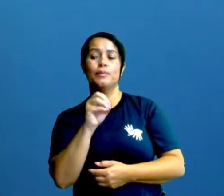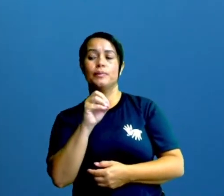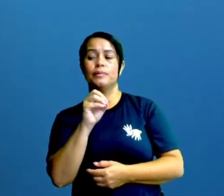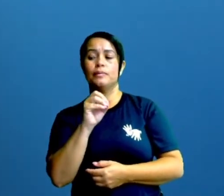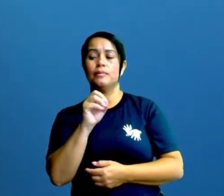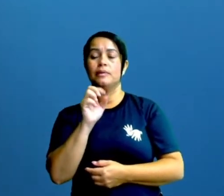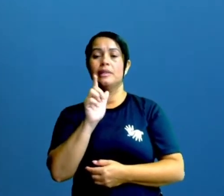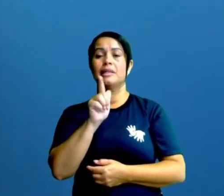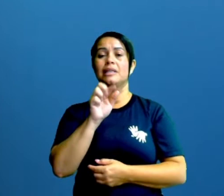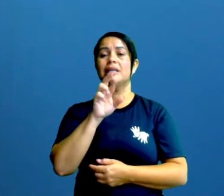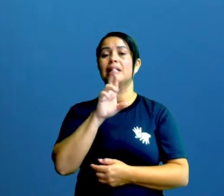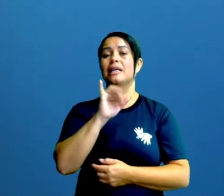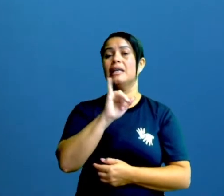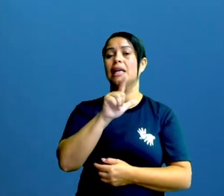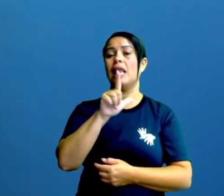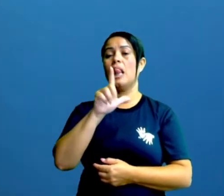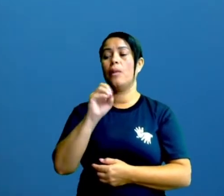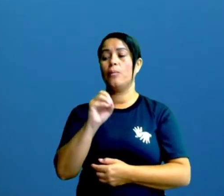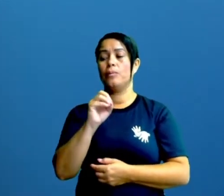o carrinho